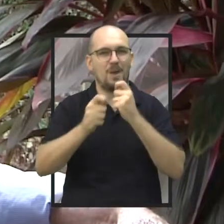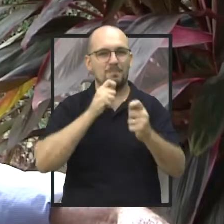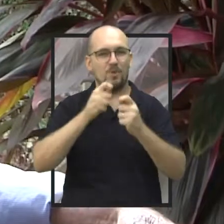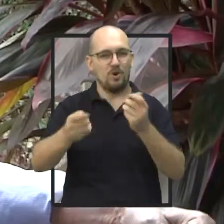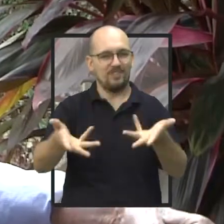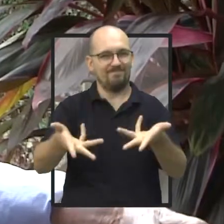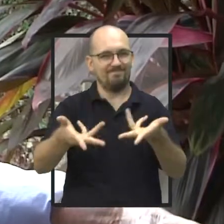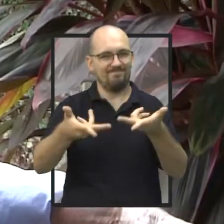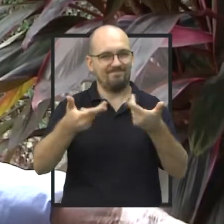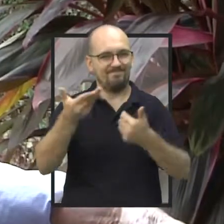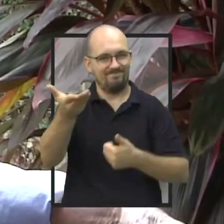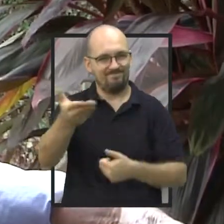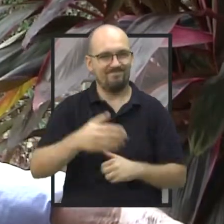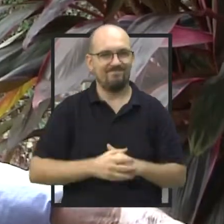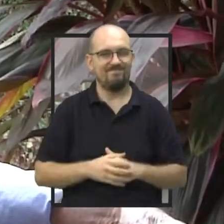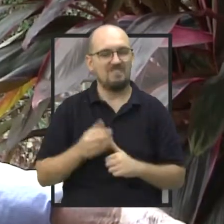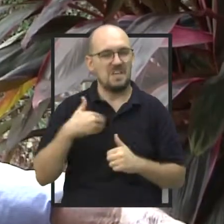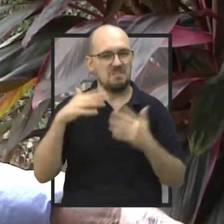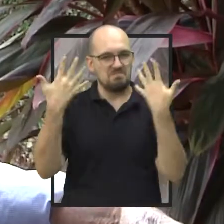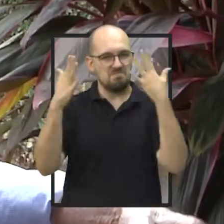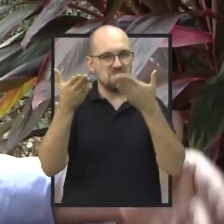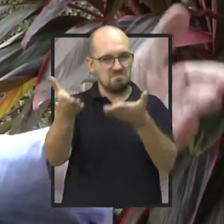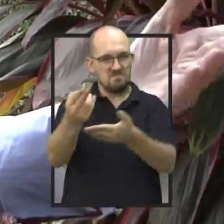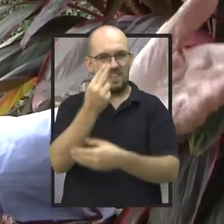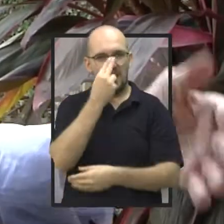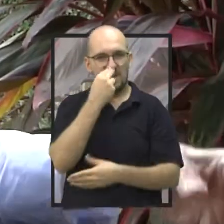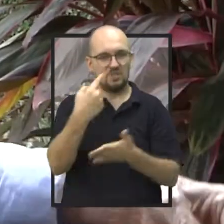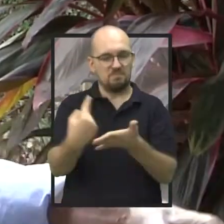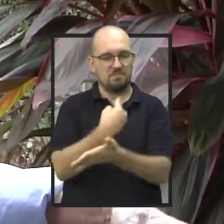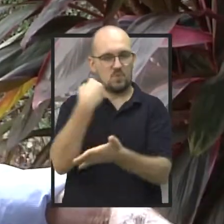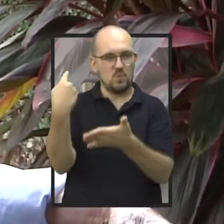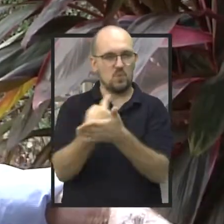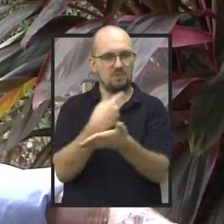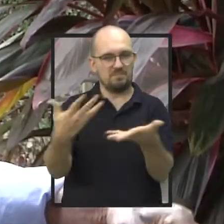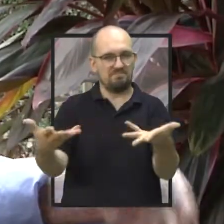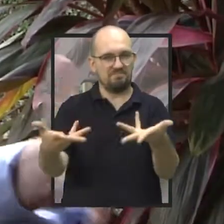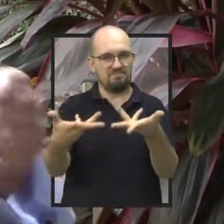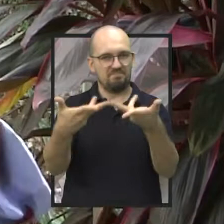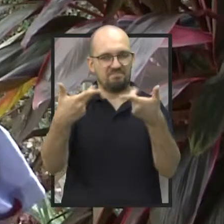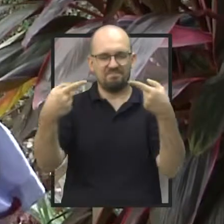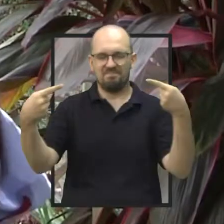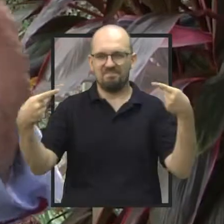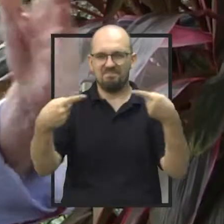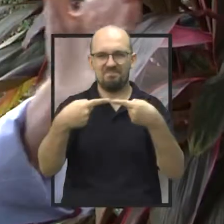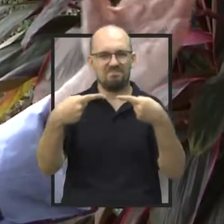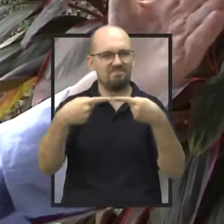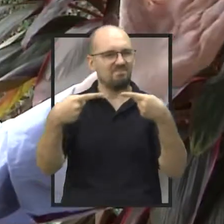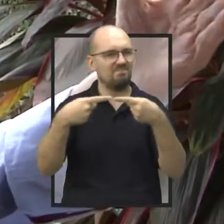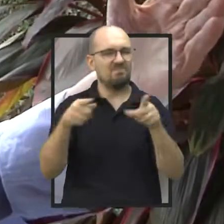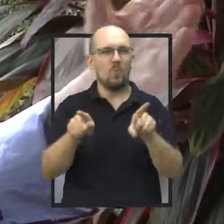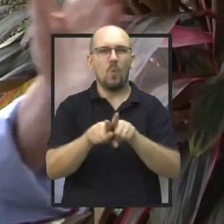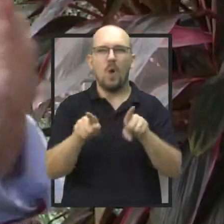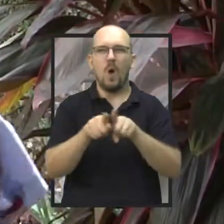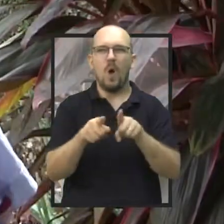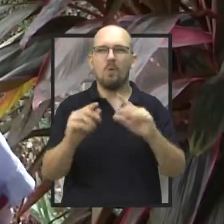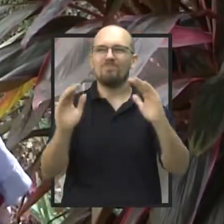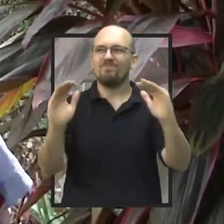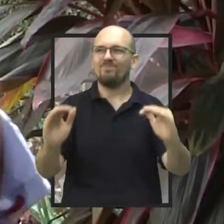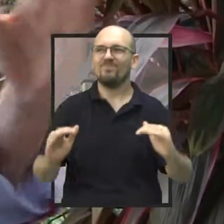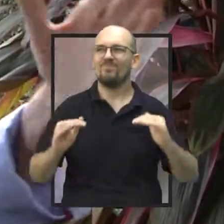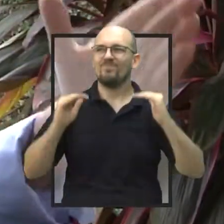Imagina. Por isso, eu é que parabenizo você pelas perguntas que você fez, que foram absolutamente